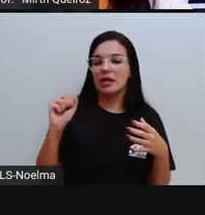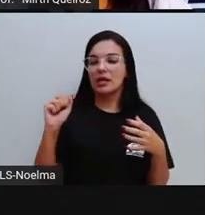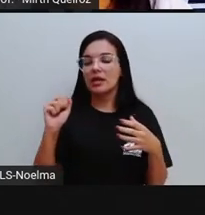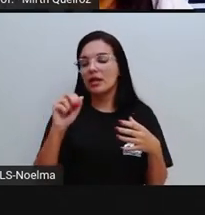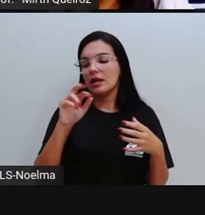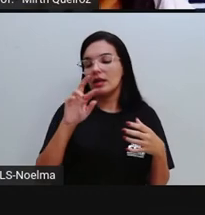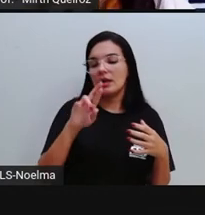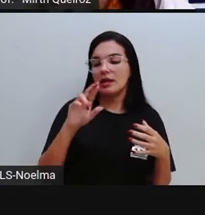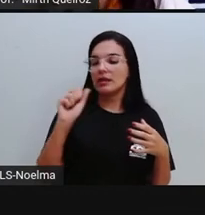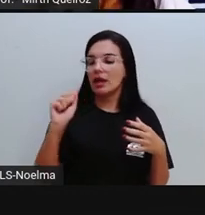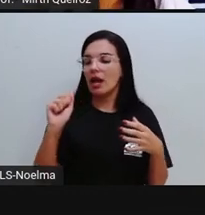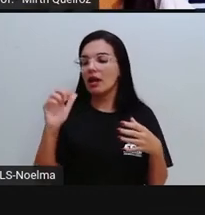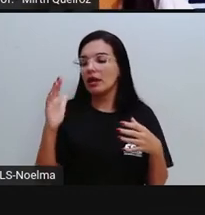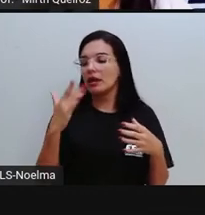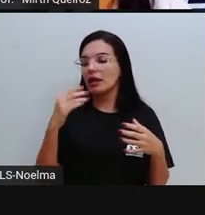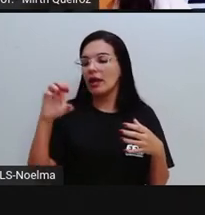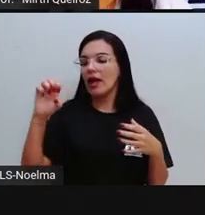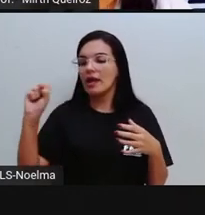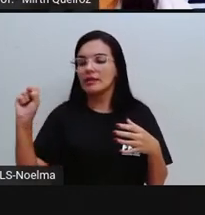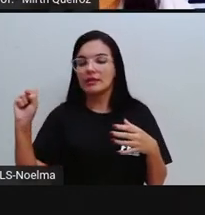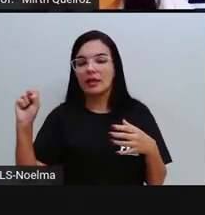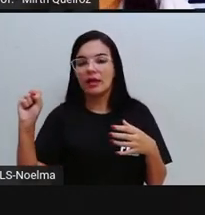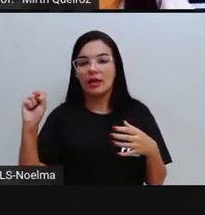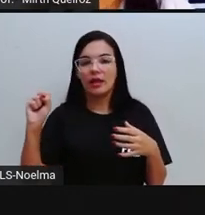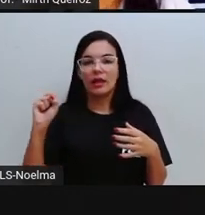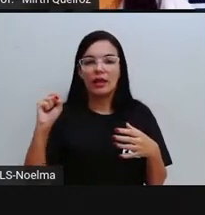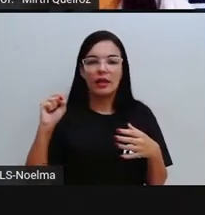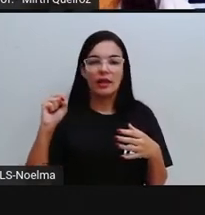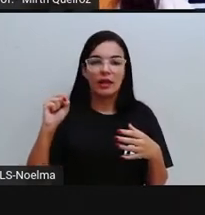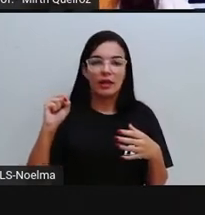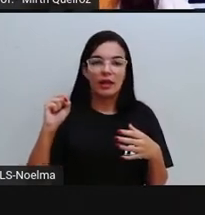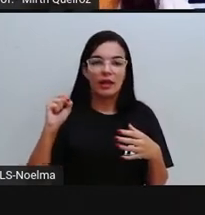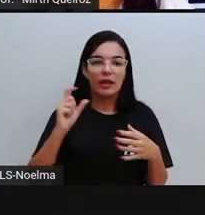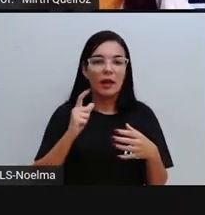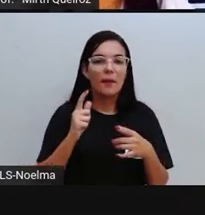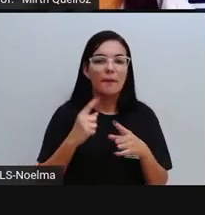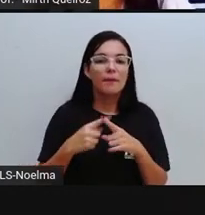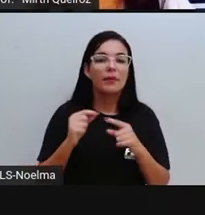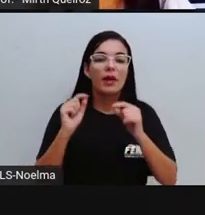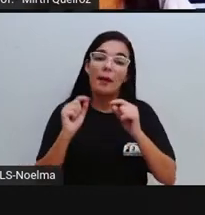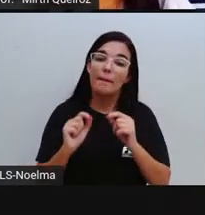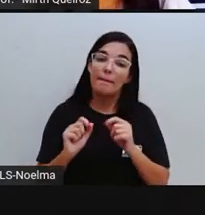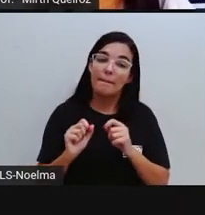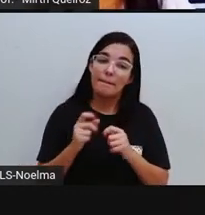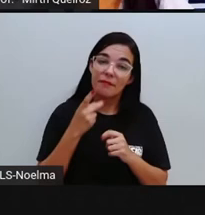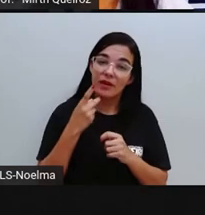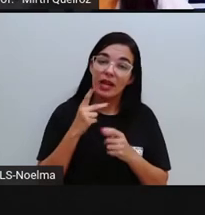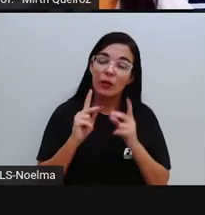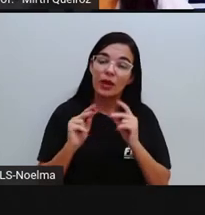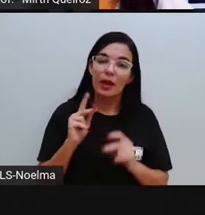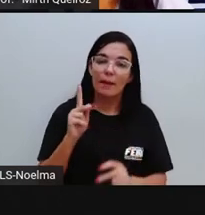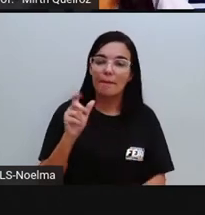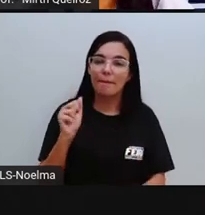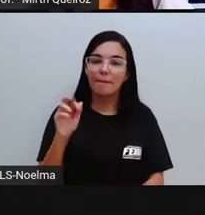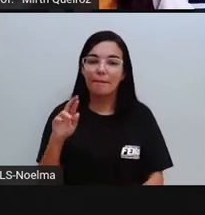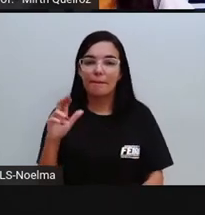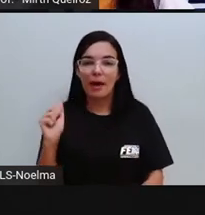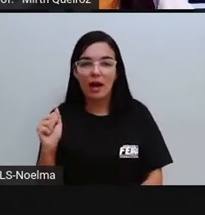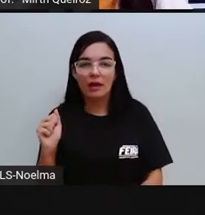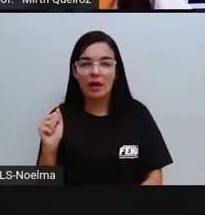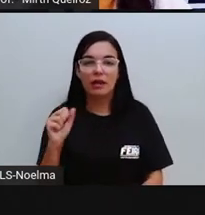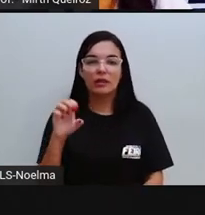sílaba poética, quando a gente fala, por exemplo, ó, a gente não fala para escrever, no cordel a gente lê assim, para